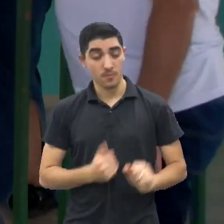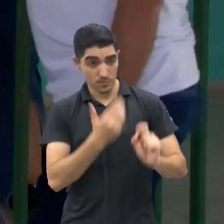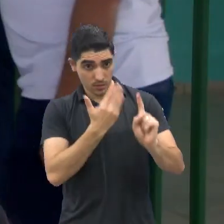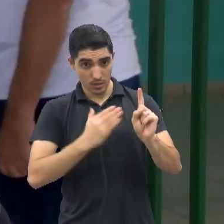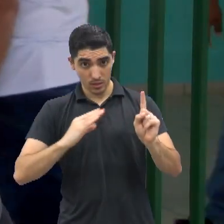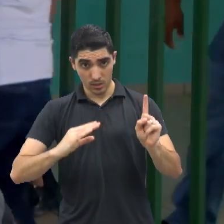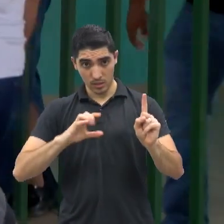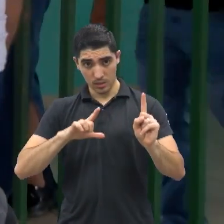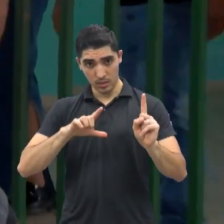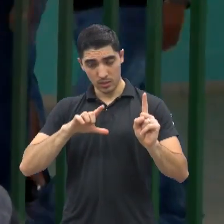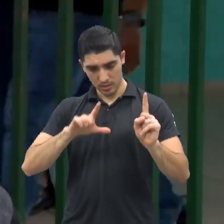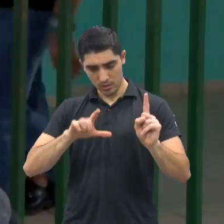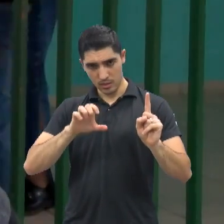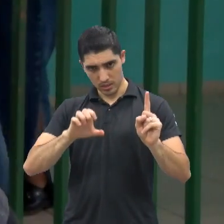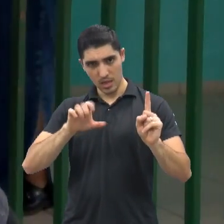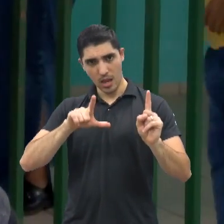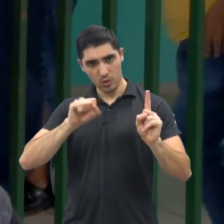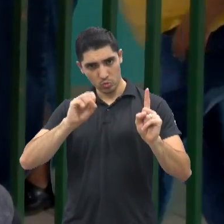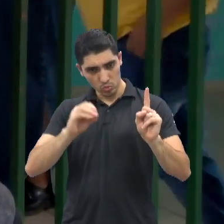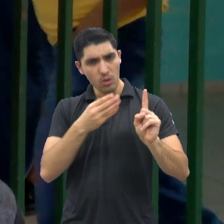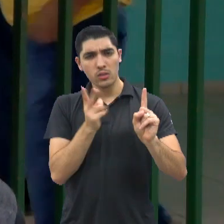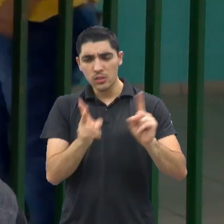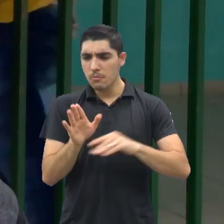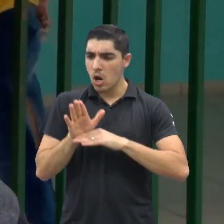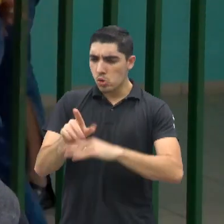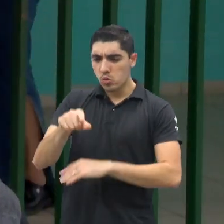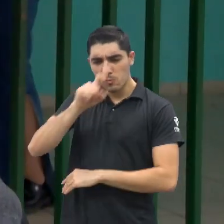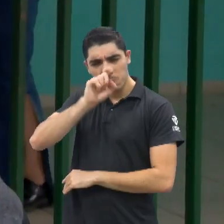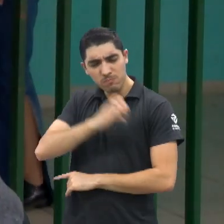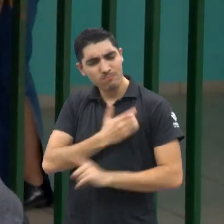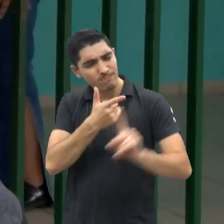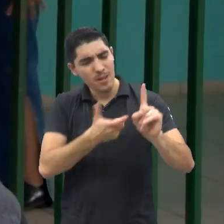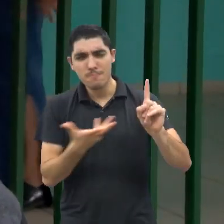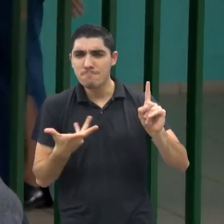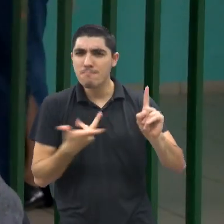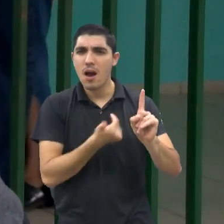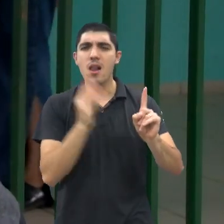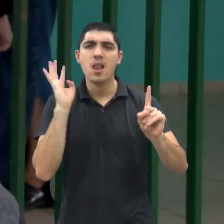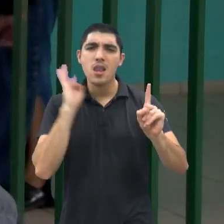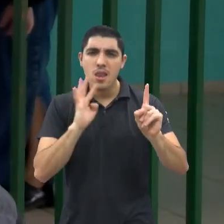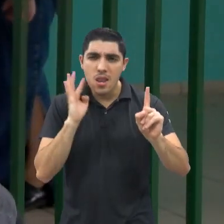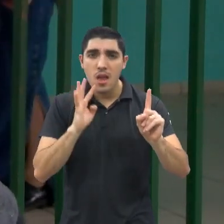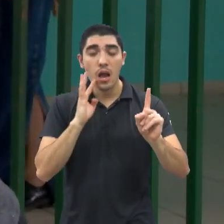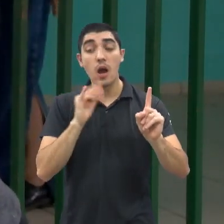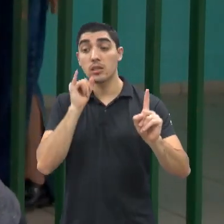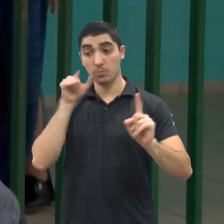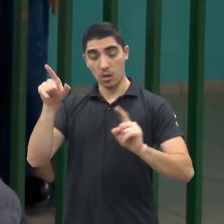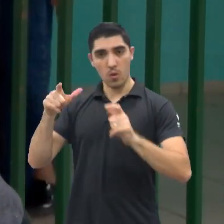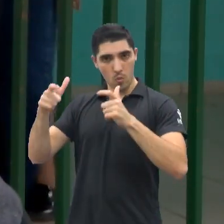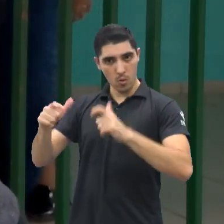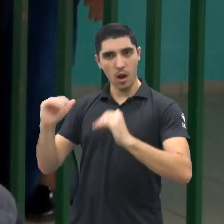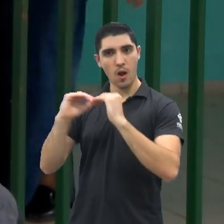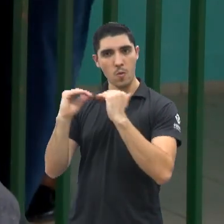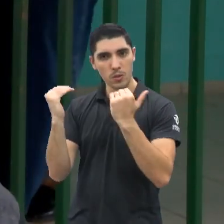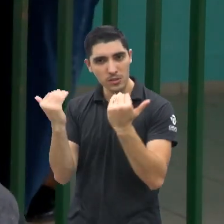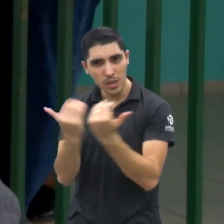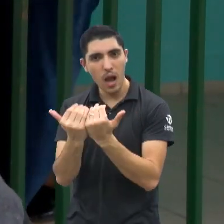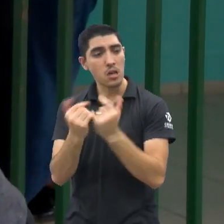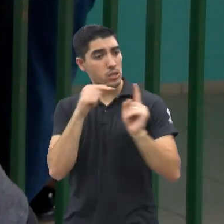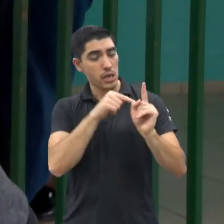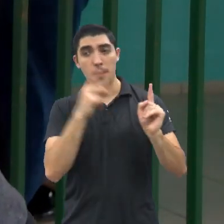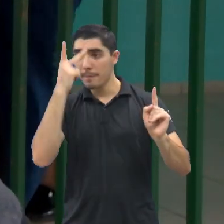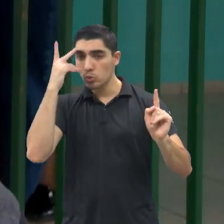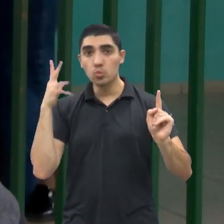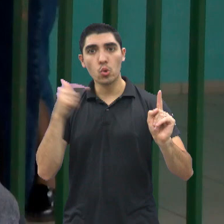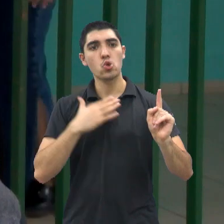pessoa simples demais ajudou muito São José e ele era um cara legal sempre quando Martins Pereiro chegava lá eu cumprimentava ele a